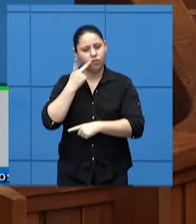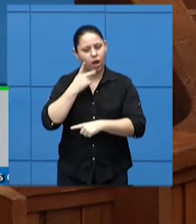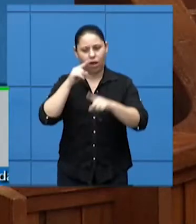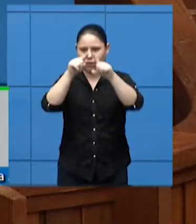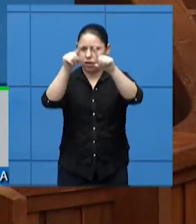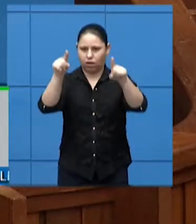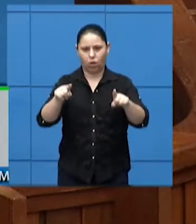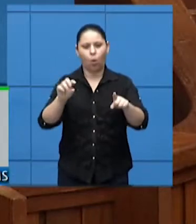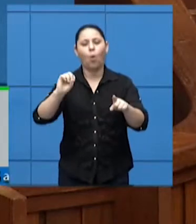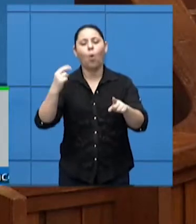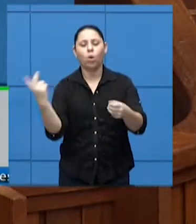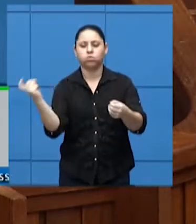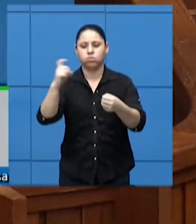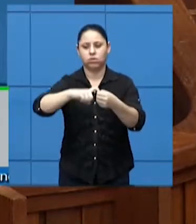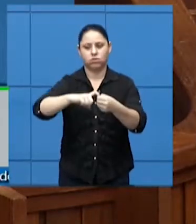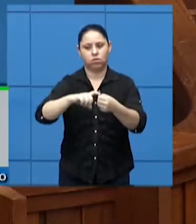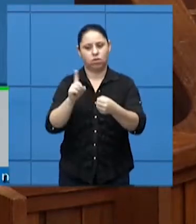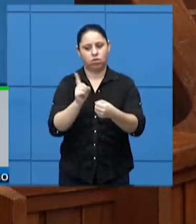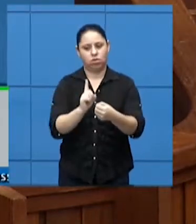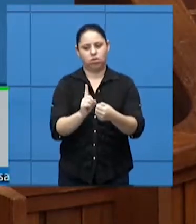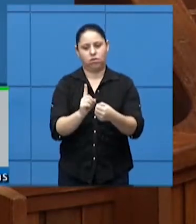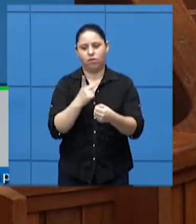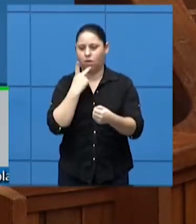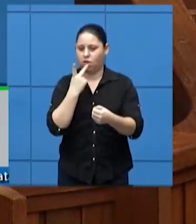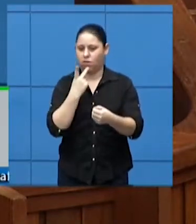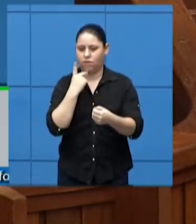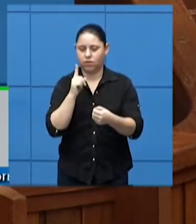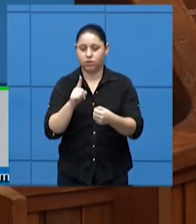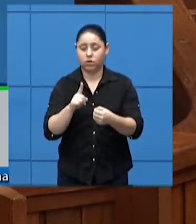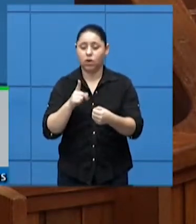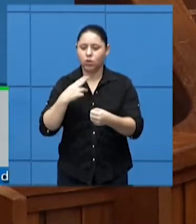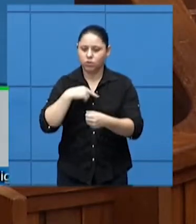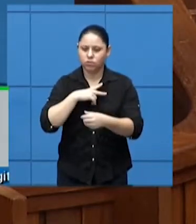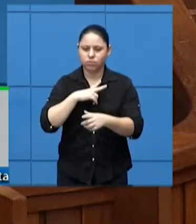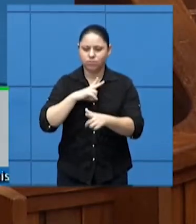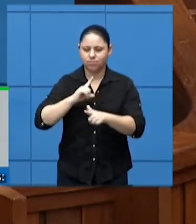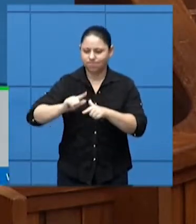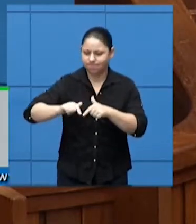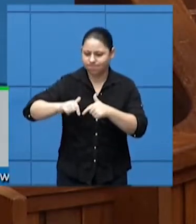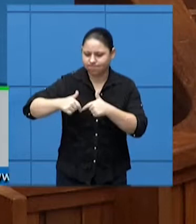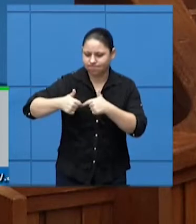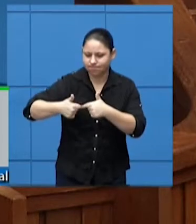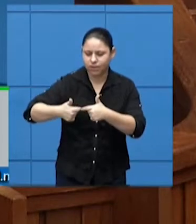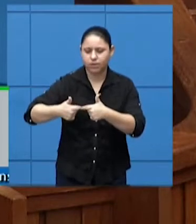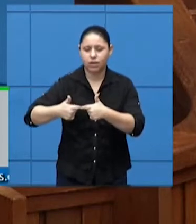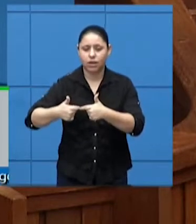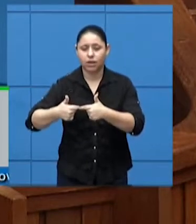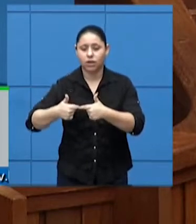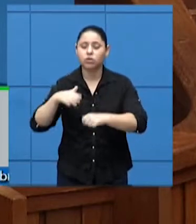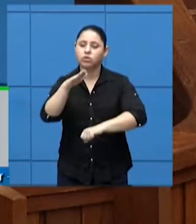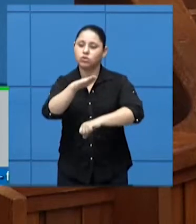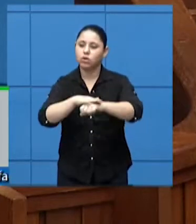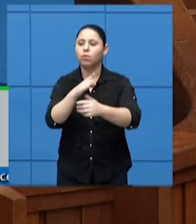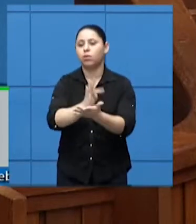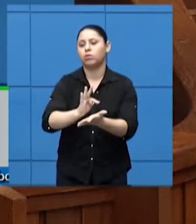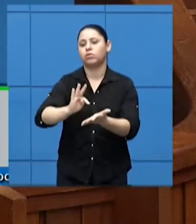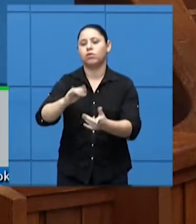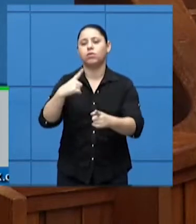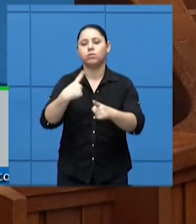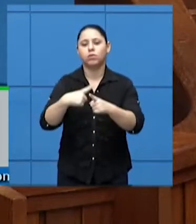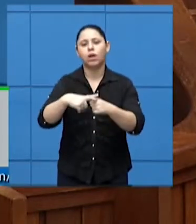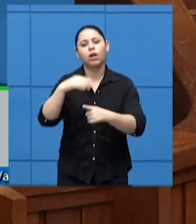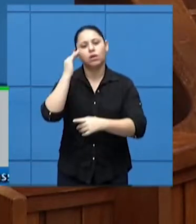efetivo ou convocado. E realmente nós corremos muito nessa época. E chamamos o fórum, porque